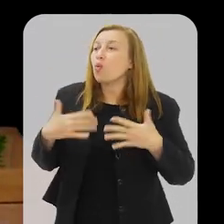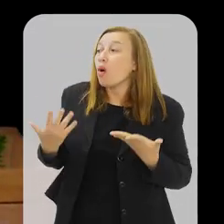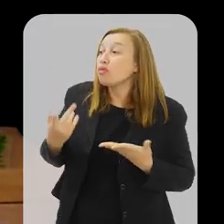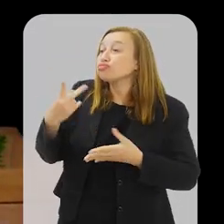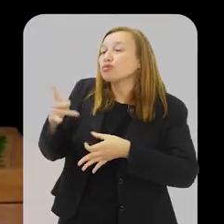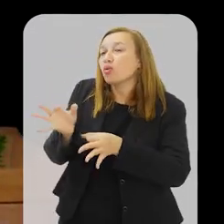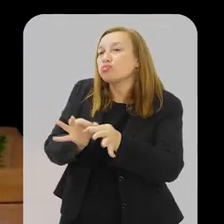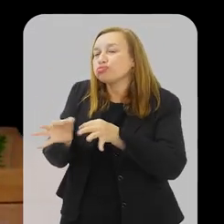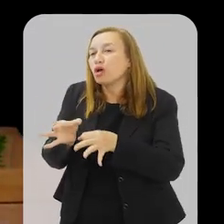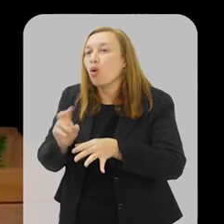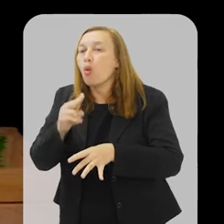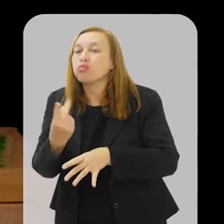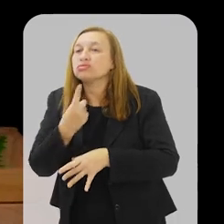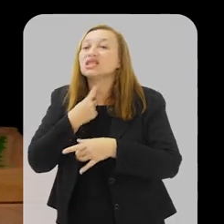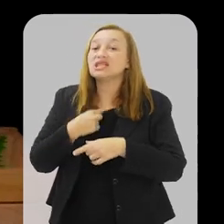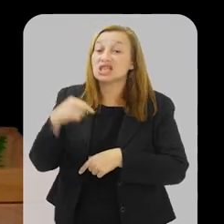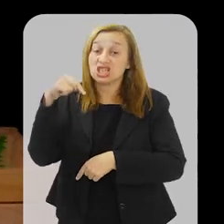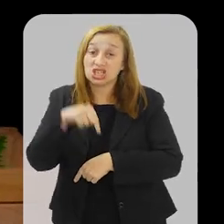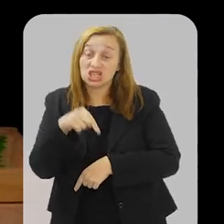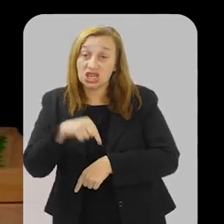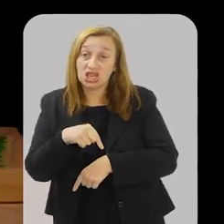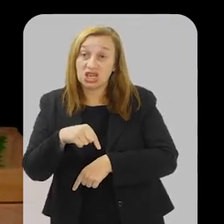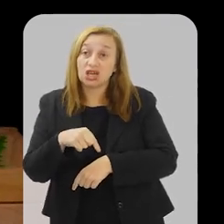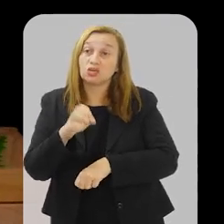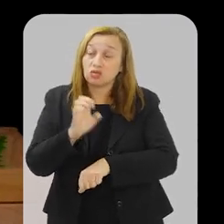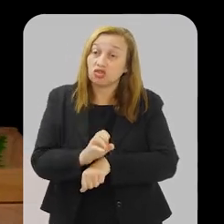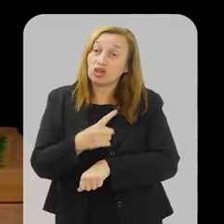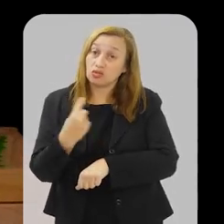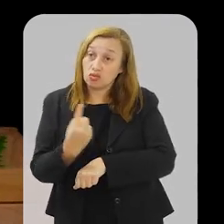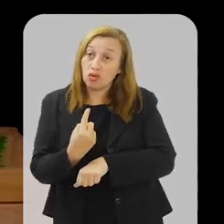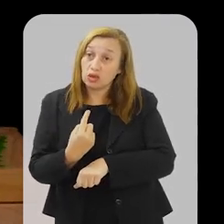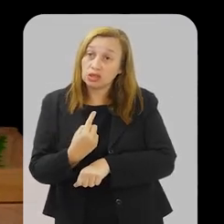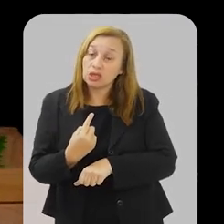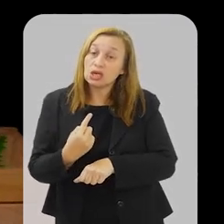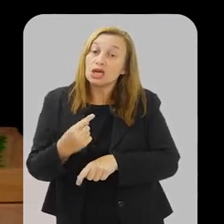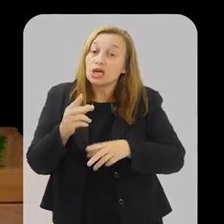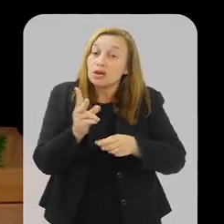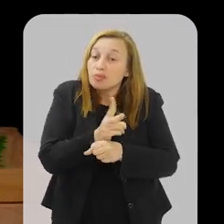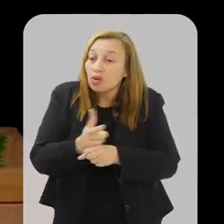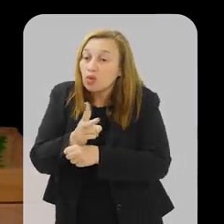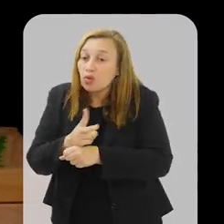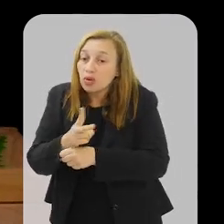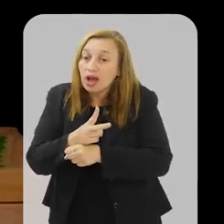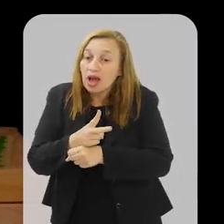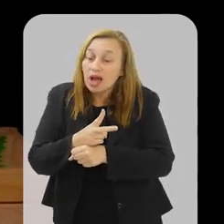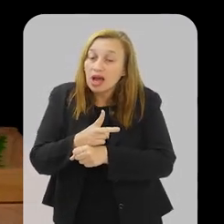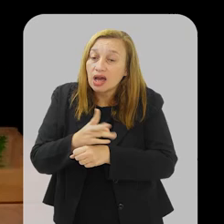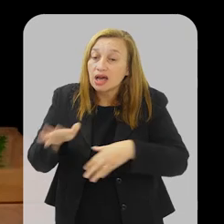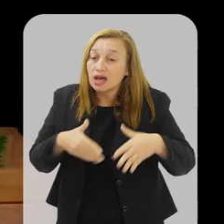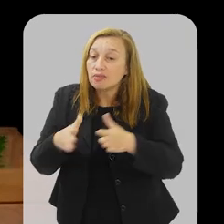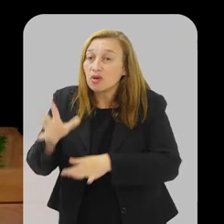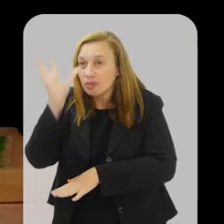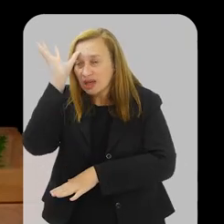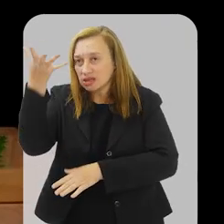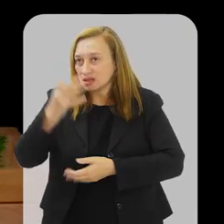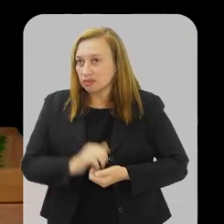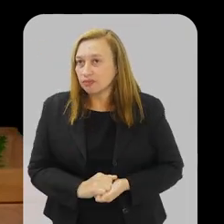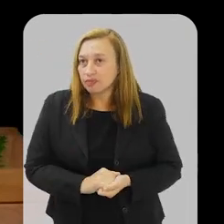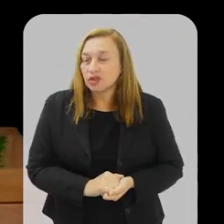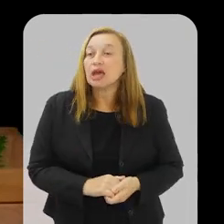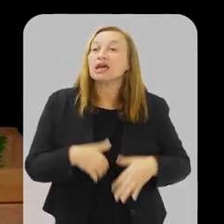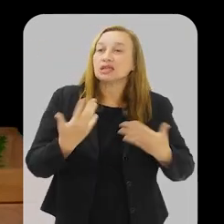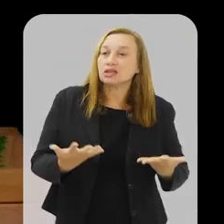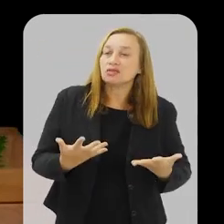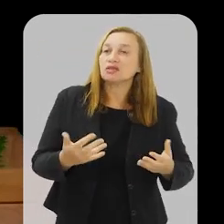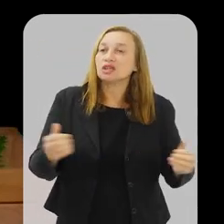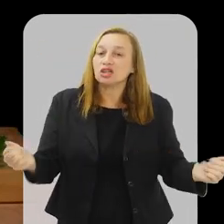quais são eh os seus projetos seus desejos aqui no nosso estado e buscar caminhos para sanar Isso então